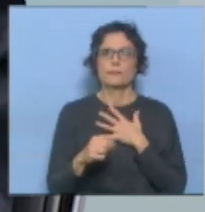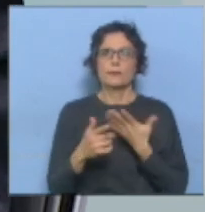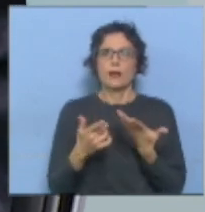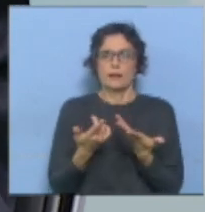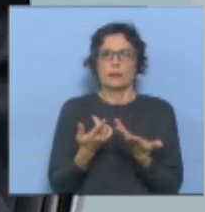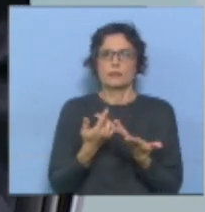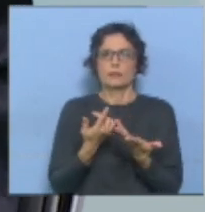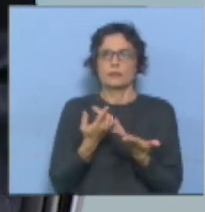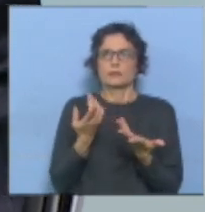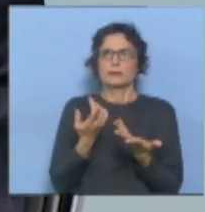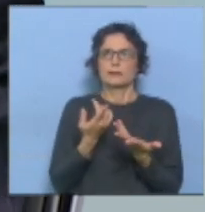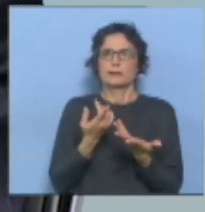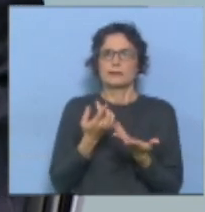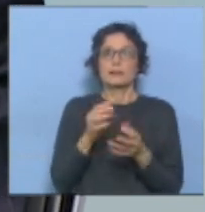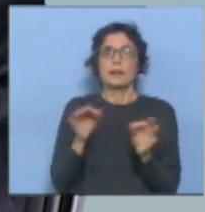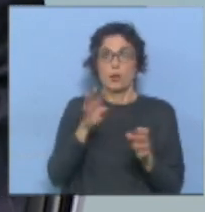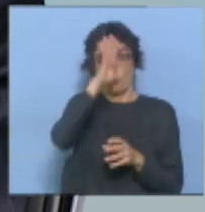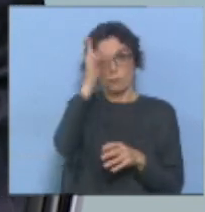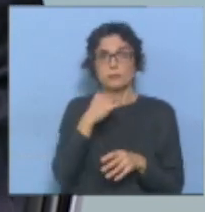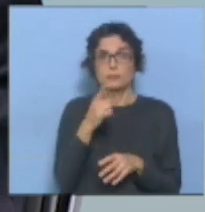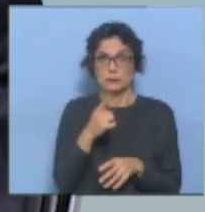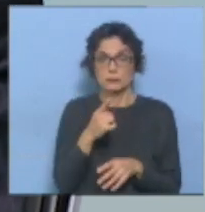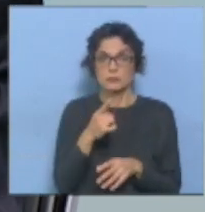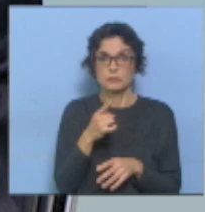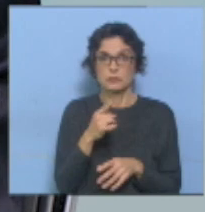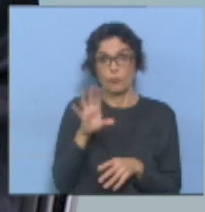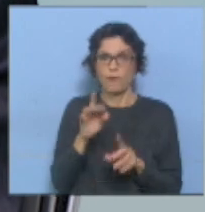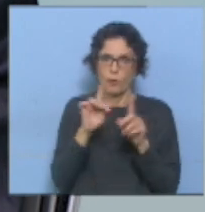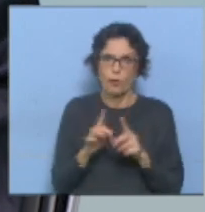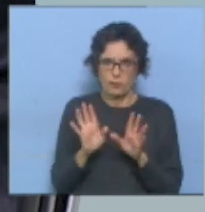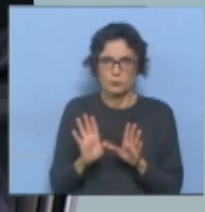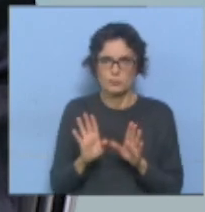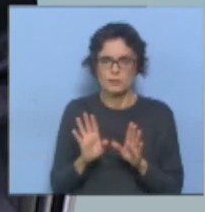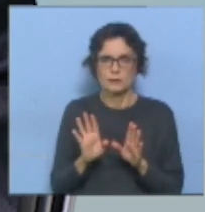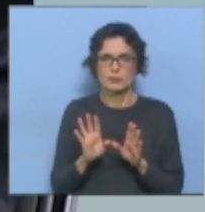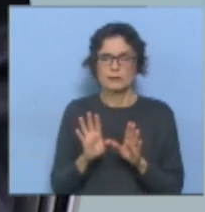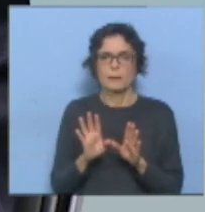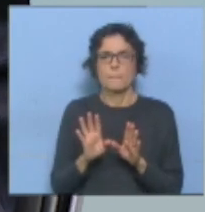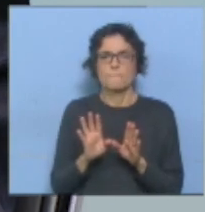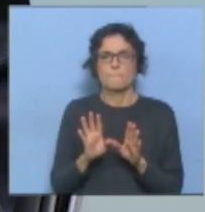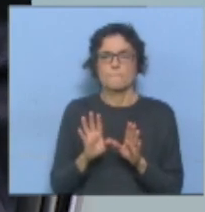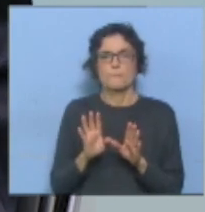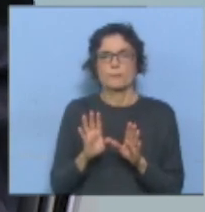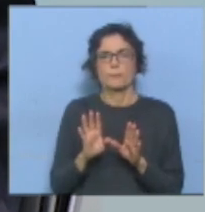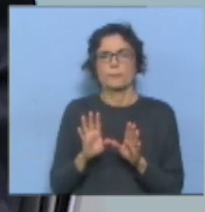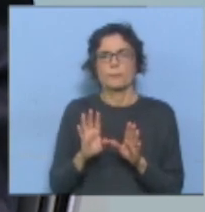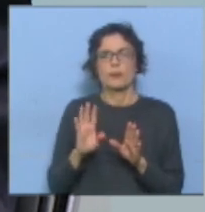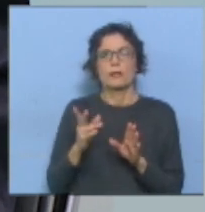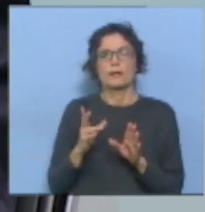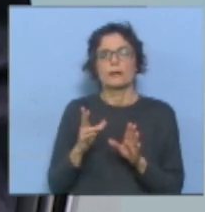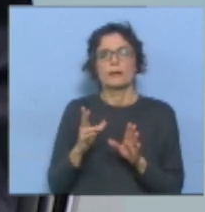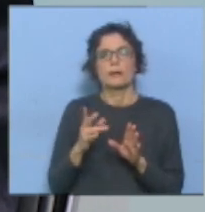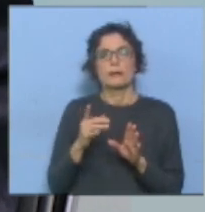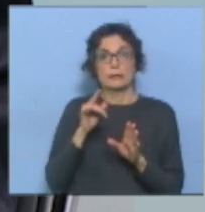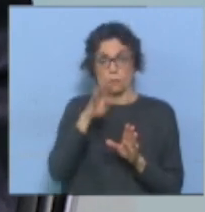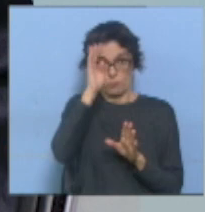do que o Papa Francisco nos disse da última vez que estivemos como católica em Roma,